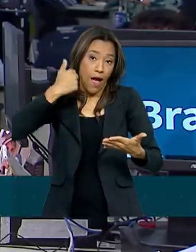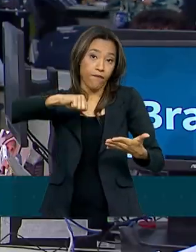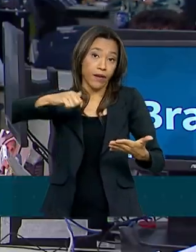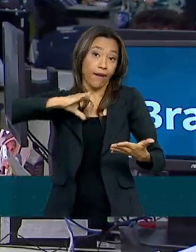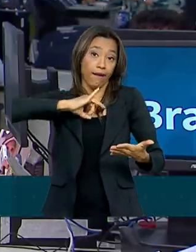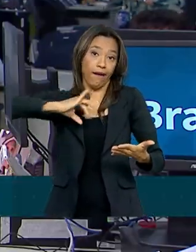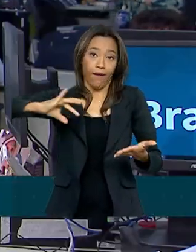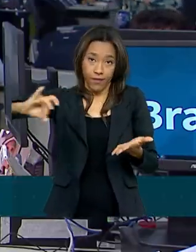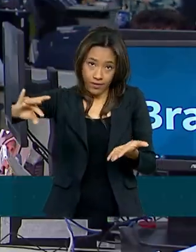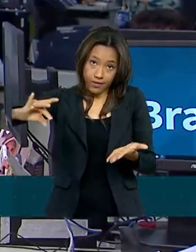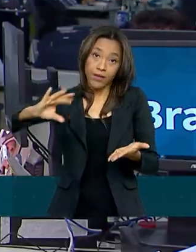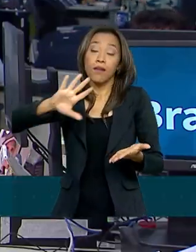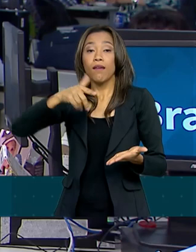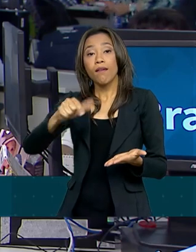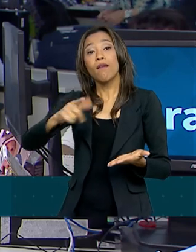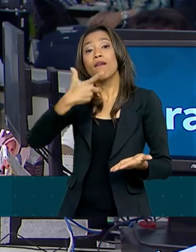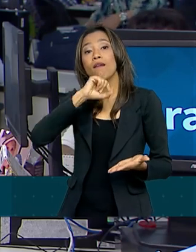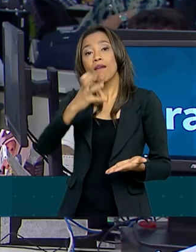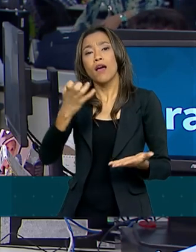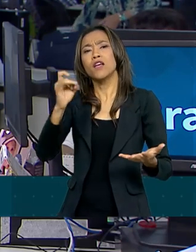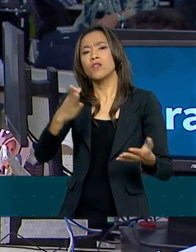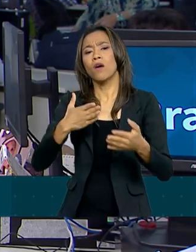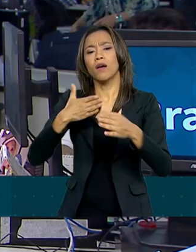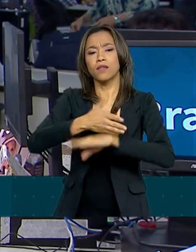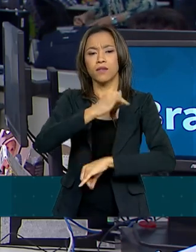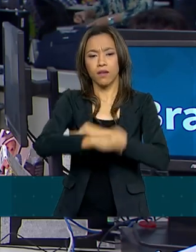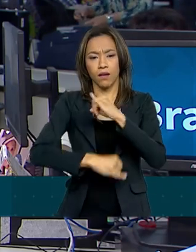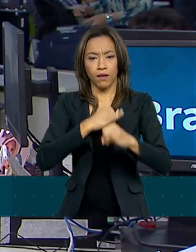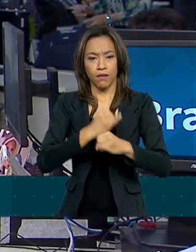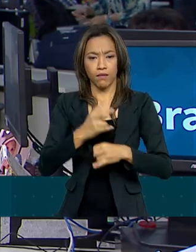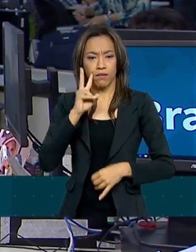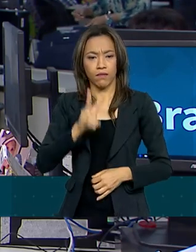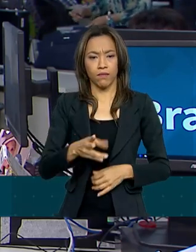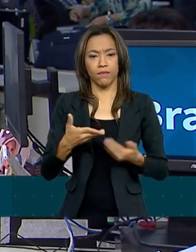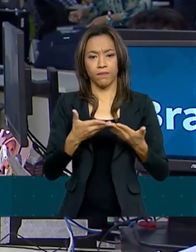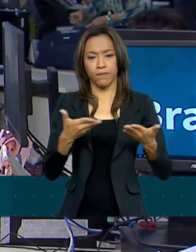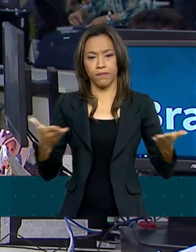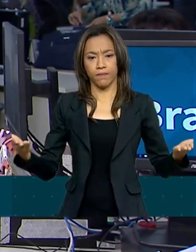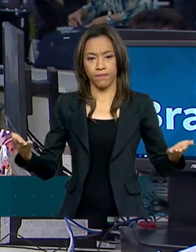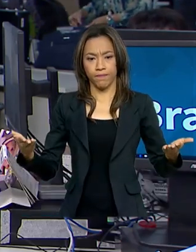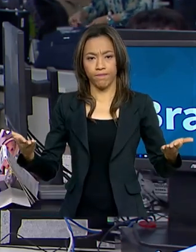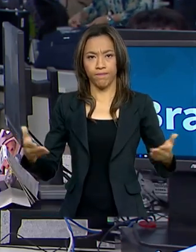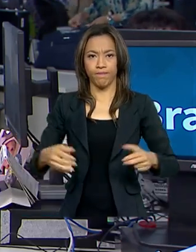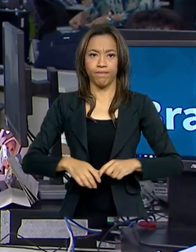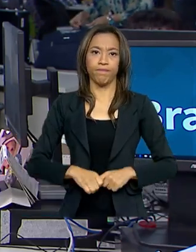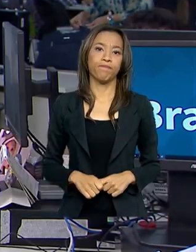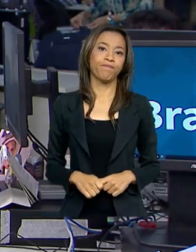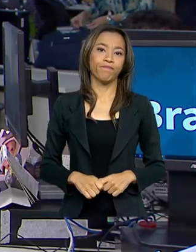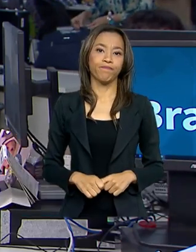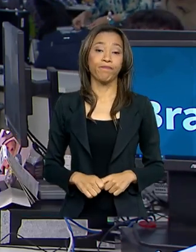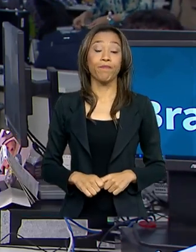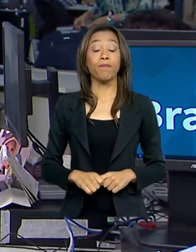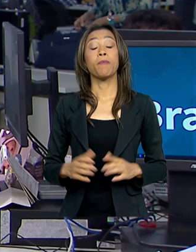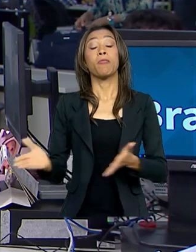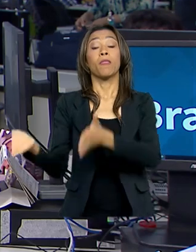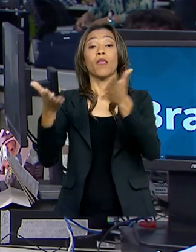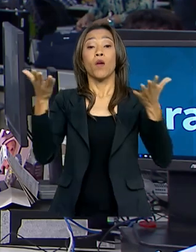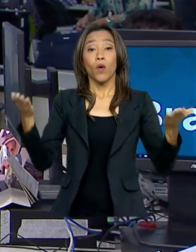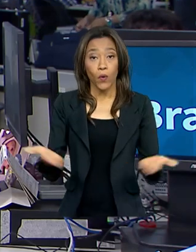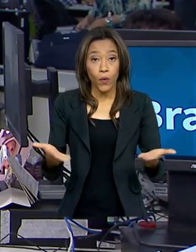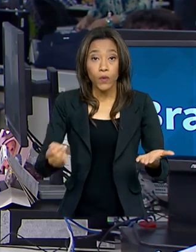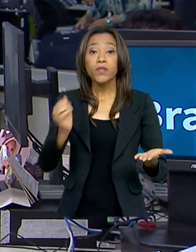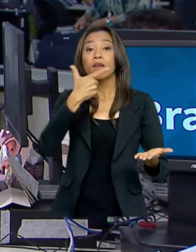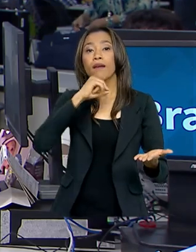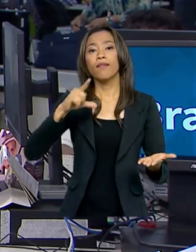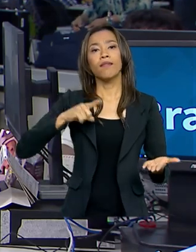a reaplicação do exame basta acessar enem.inep.gov.br a partir de hoje quem